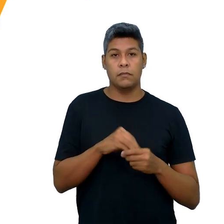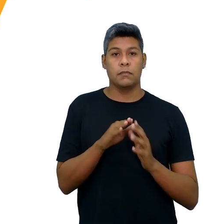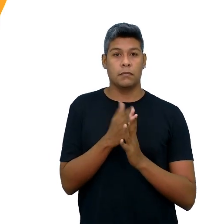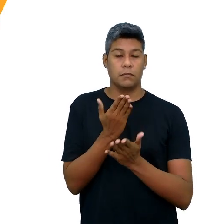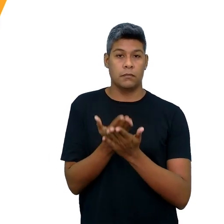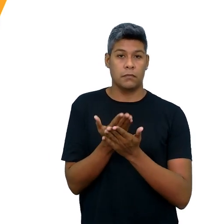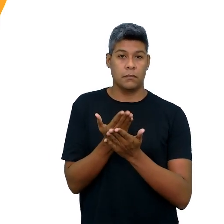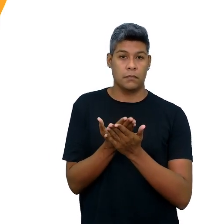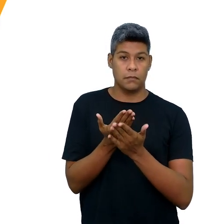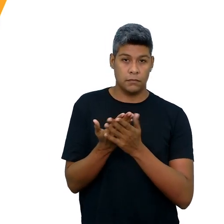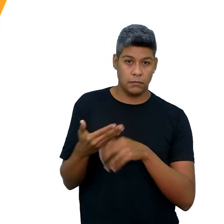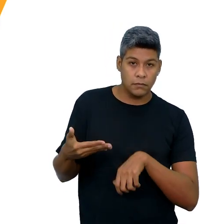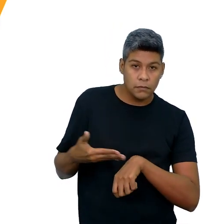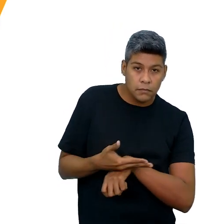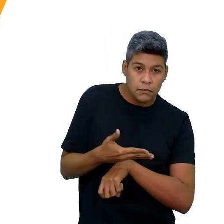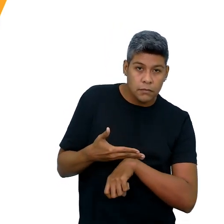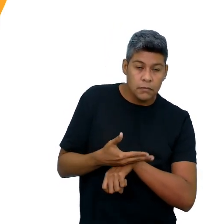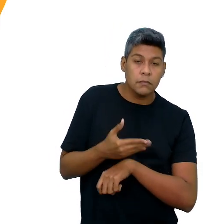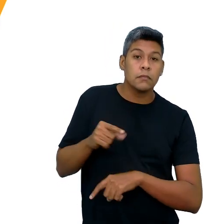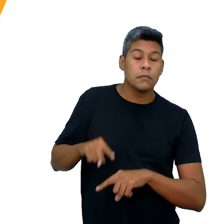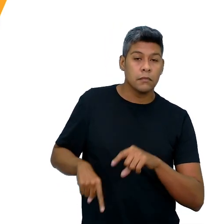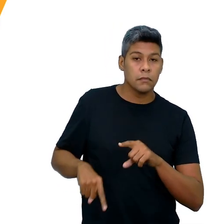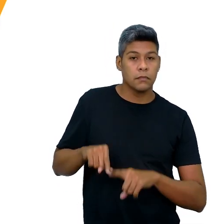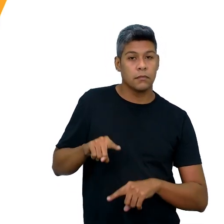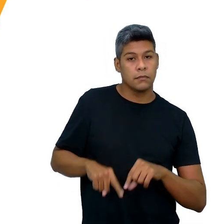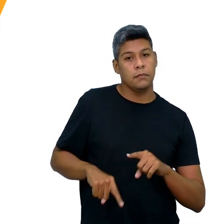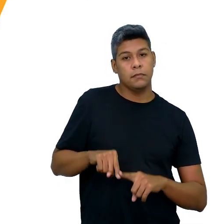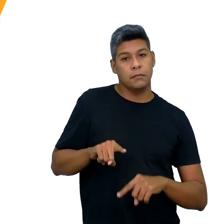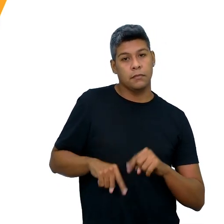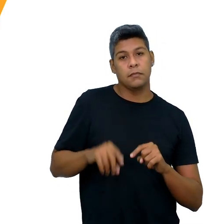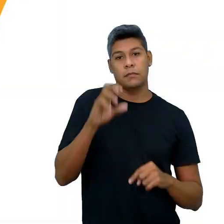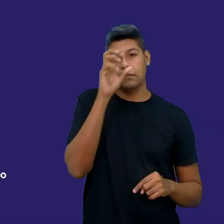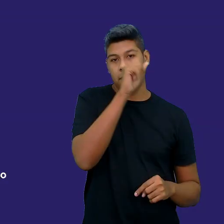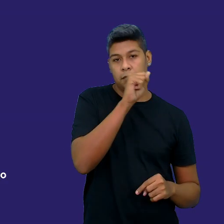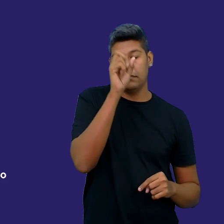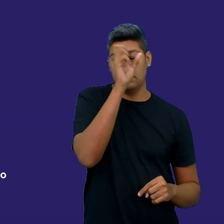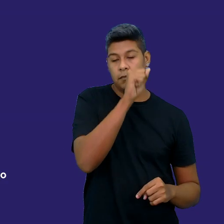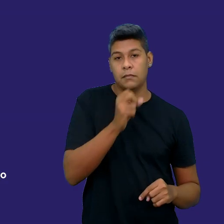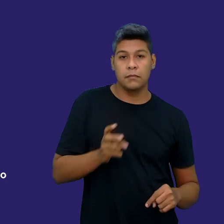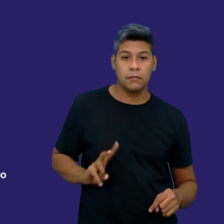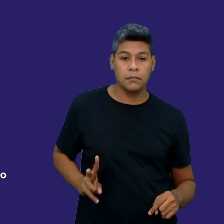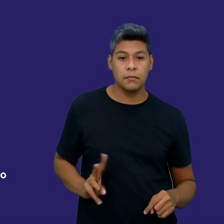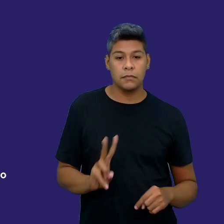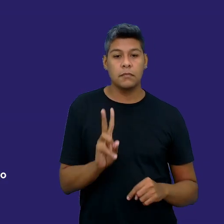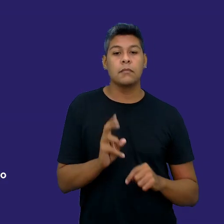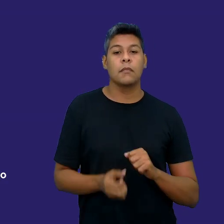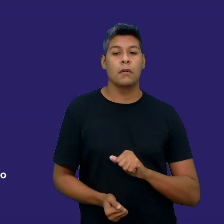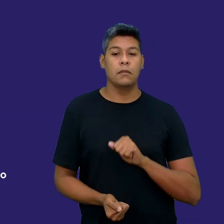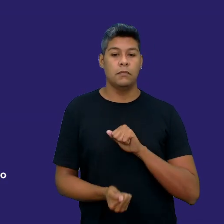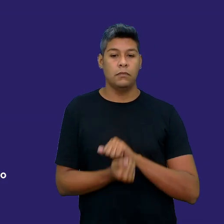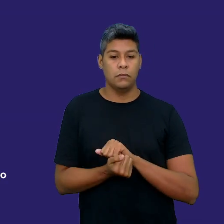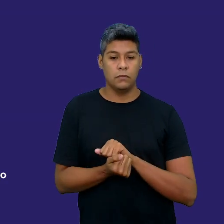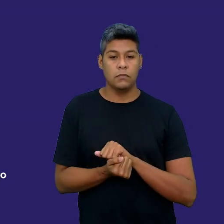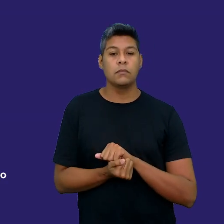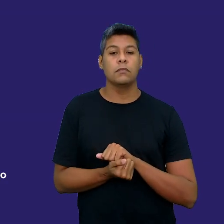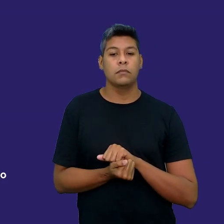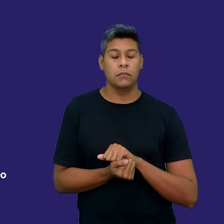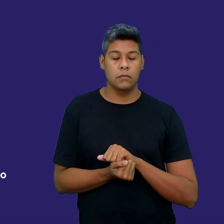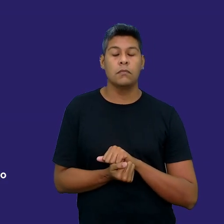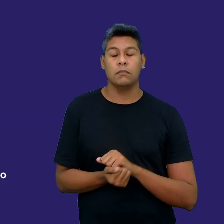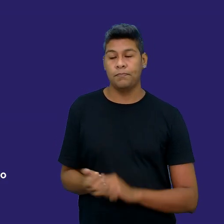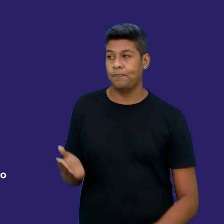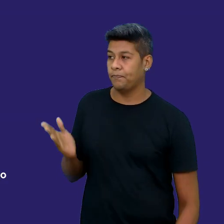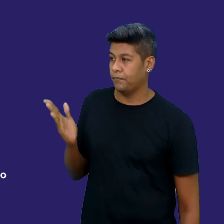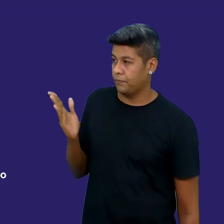Então, para acessar, né, o material do Aprender Sempre, juntamente aí com o currículo em